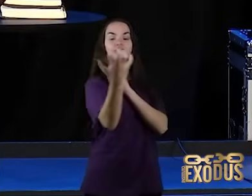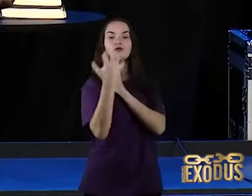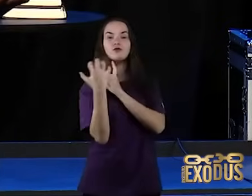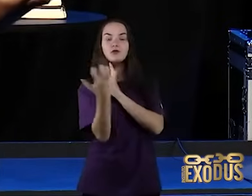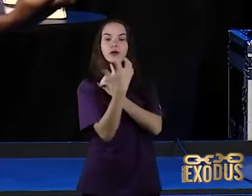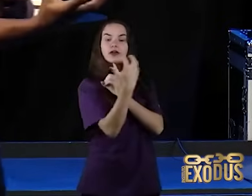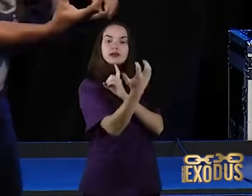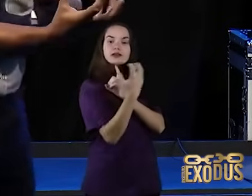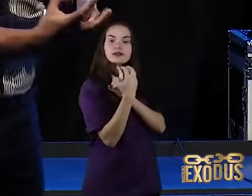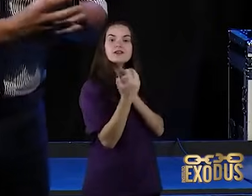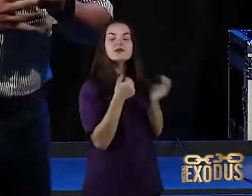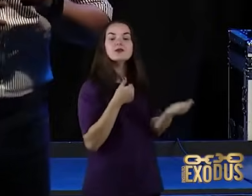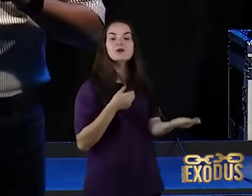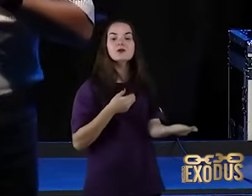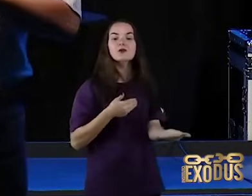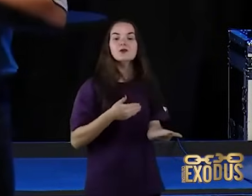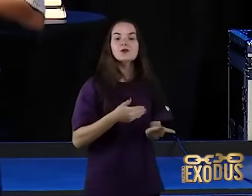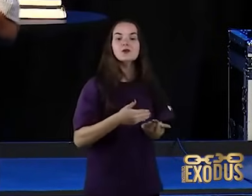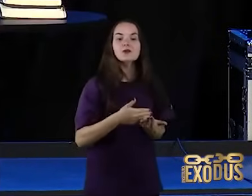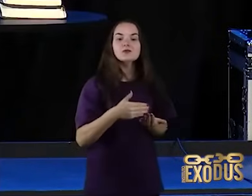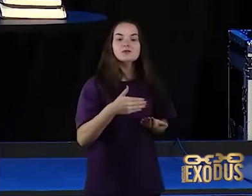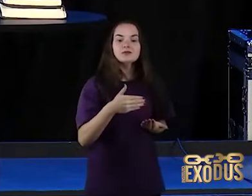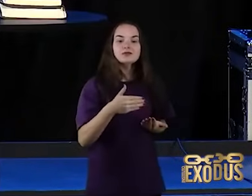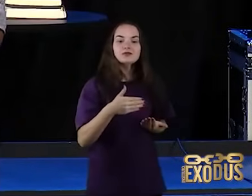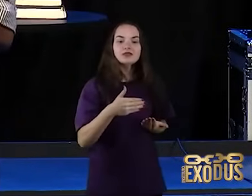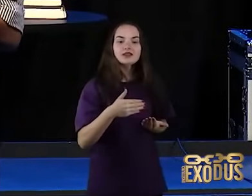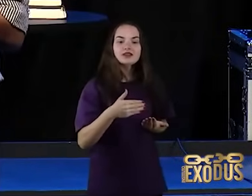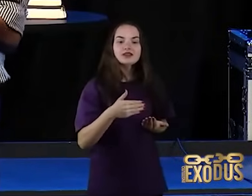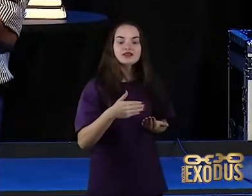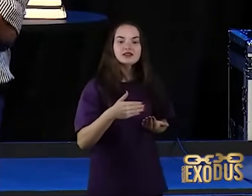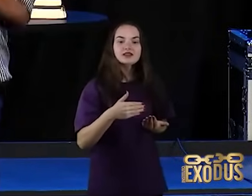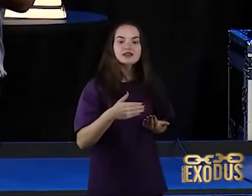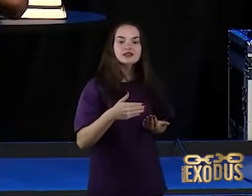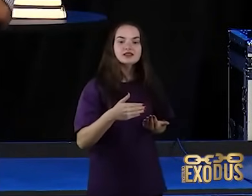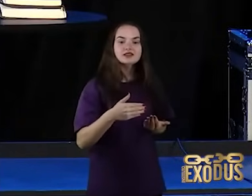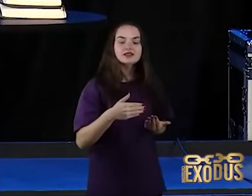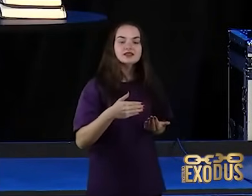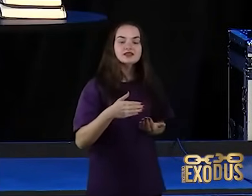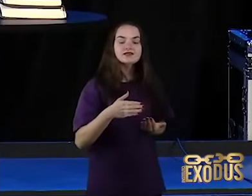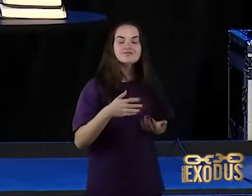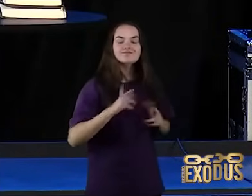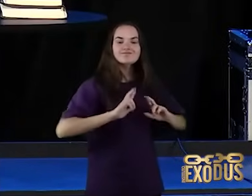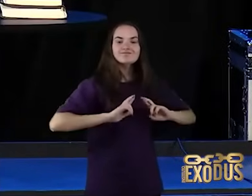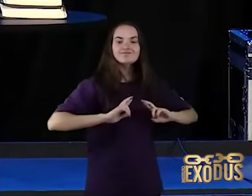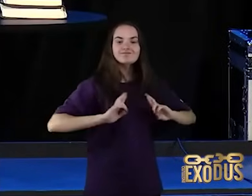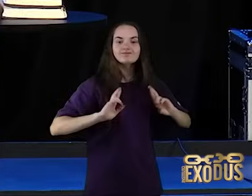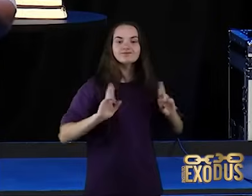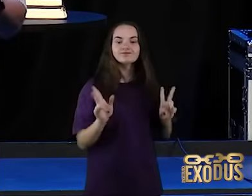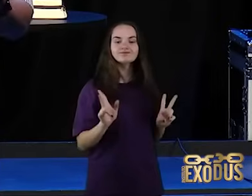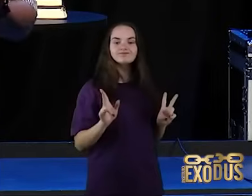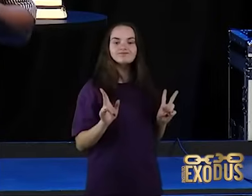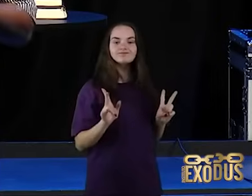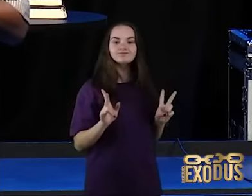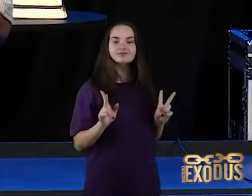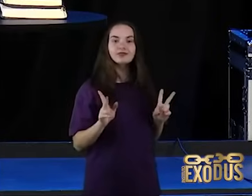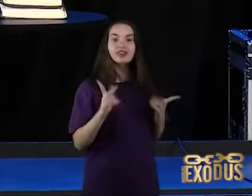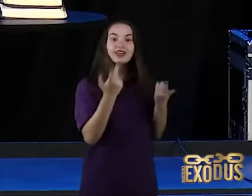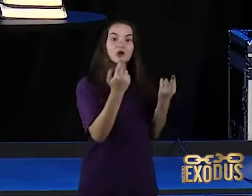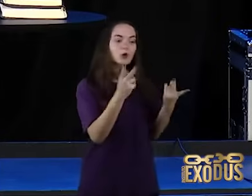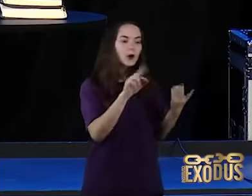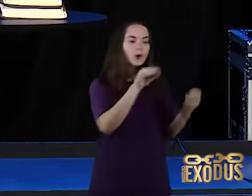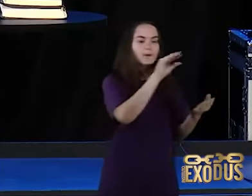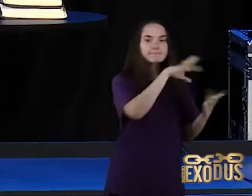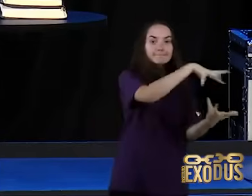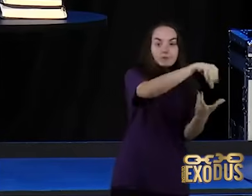a ser copados eles começam a ser aliciados para um outro mundo e quando você